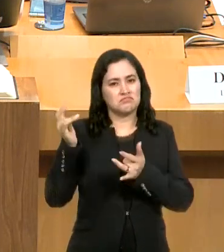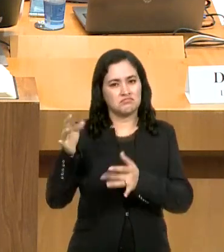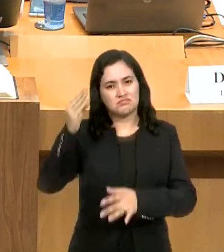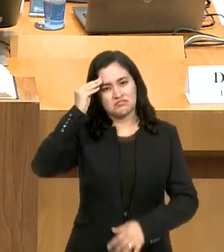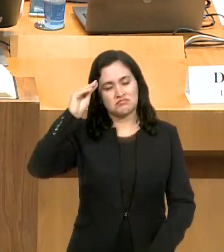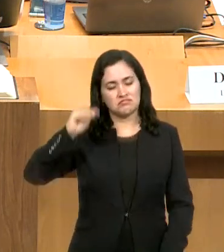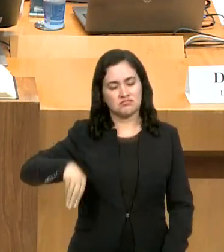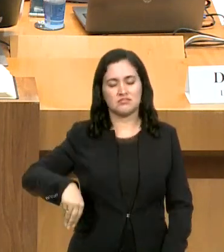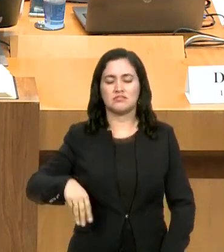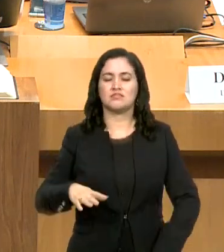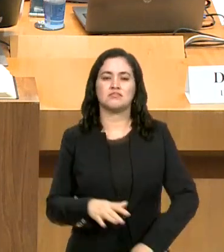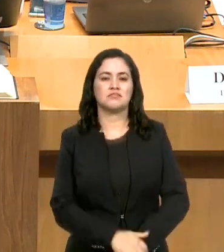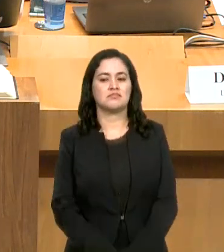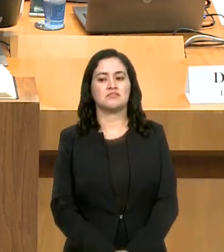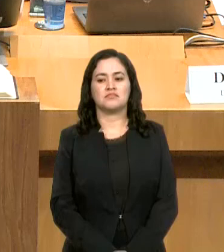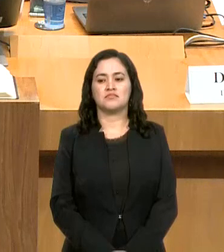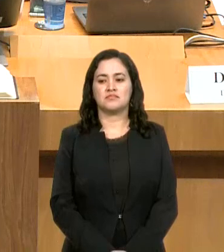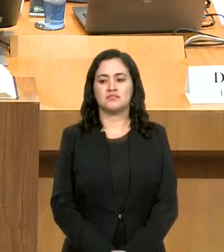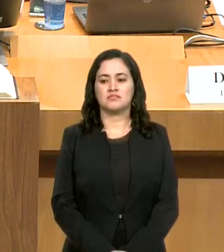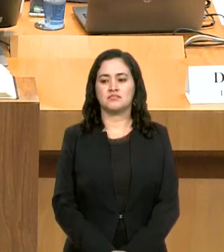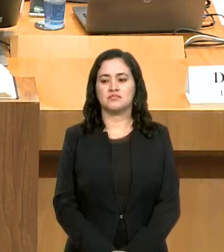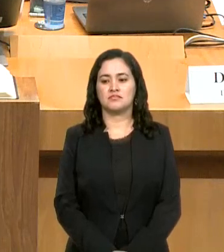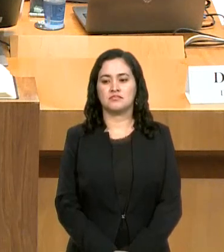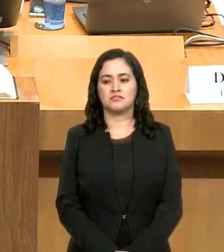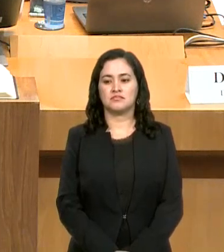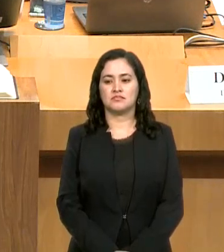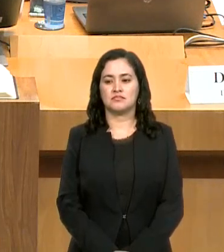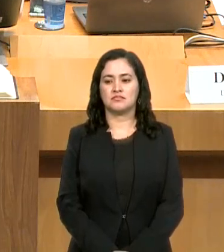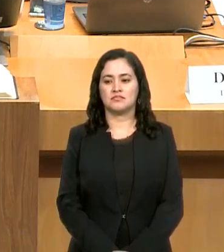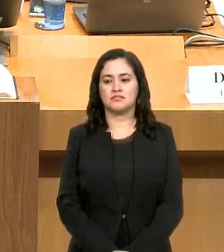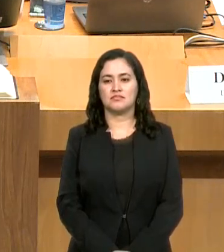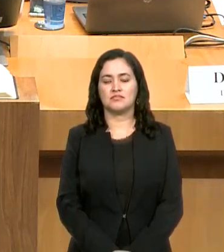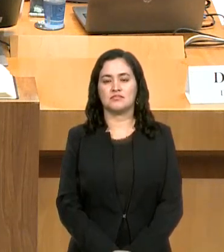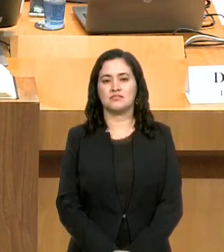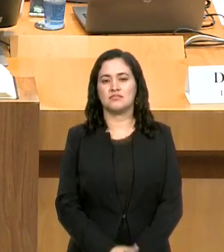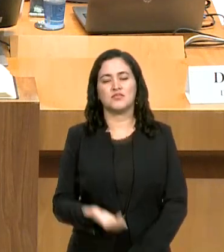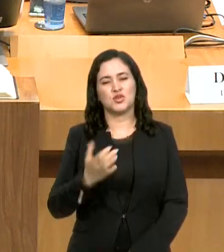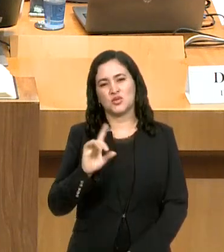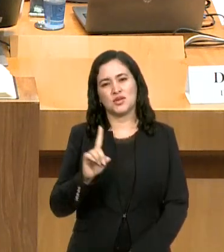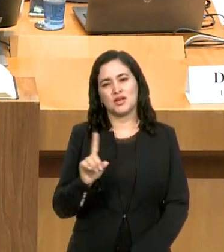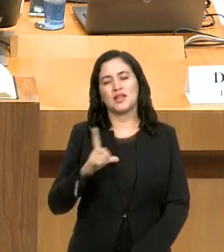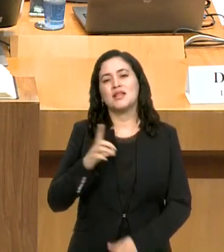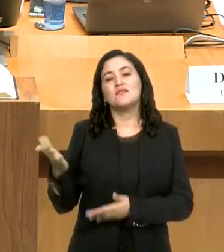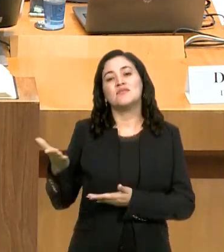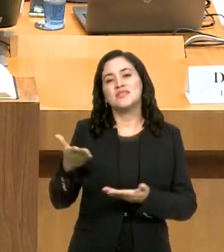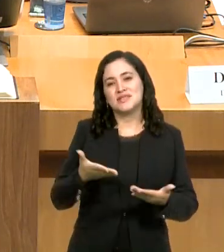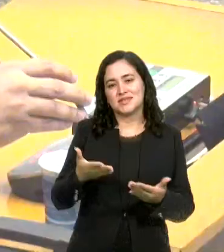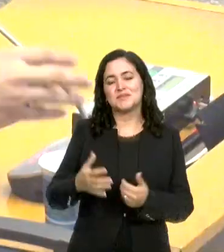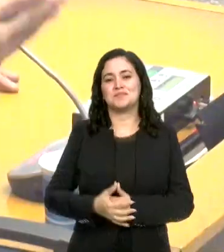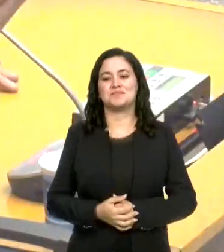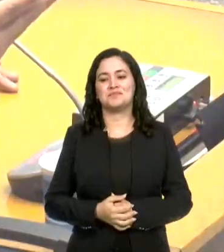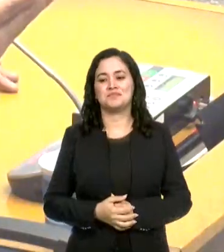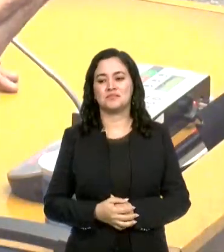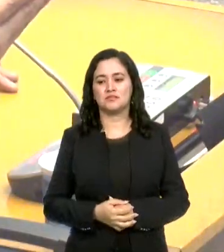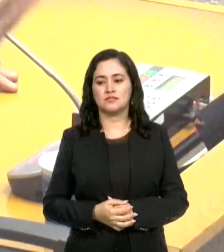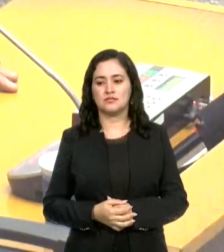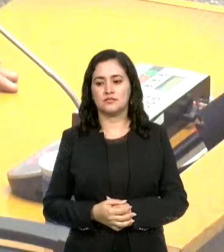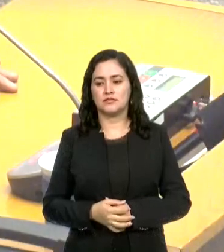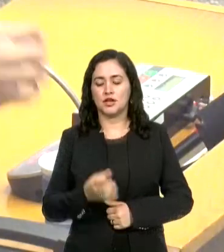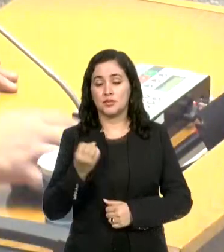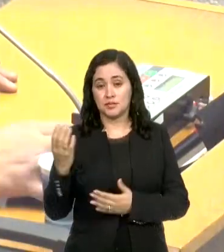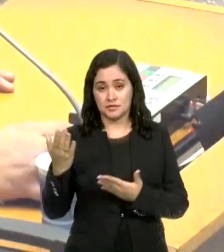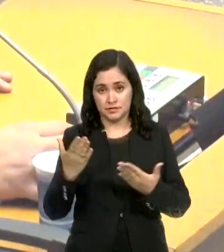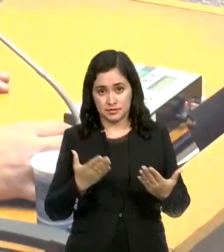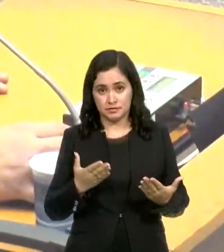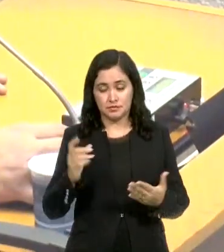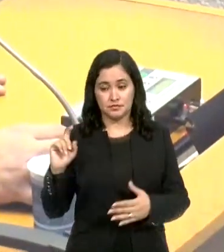presidente. Não, companheiro, estamos com visitas. Presidente Florêncio, vou fazer um registro da presença, não sei se já foi feito, aqui